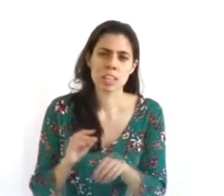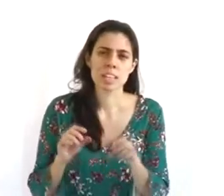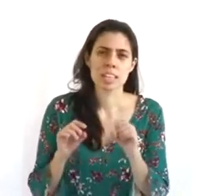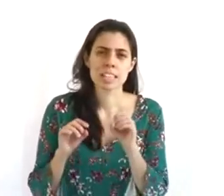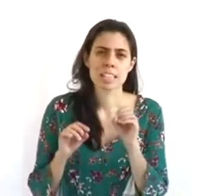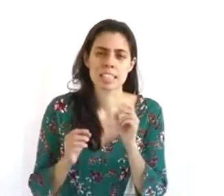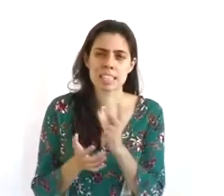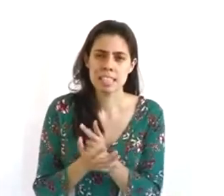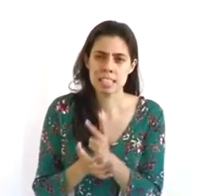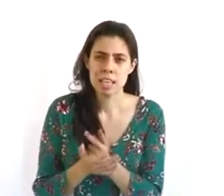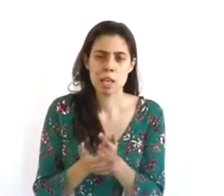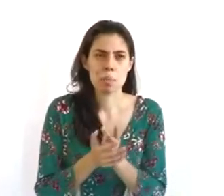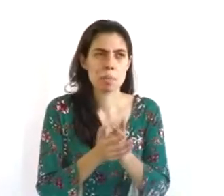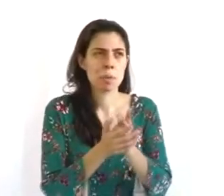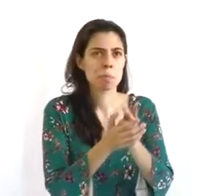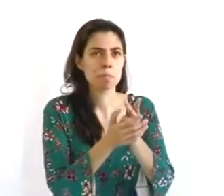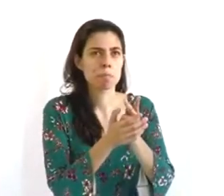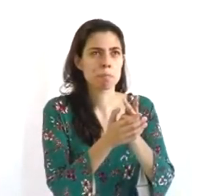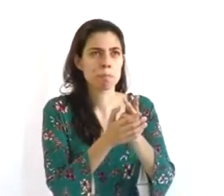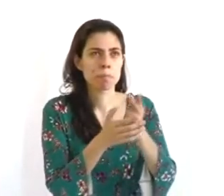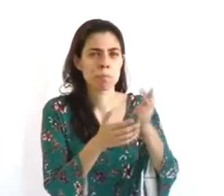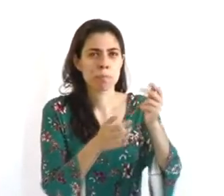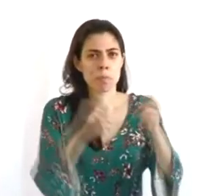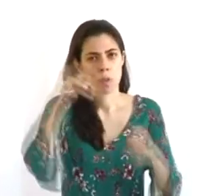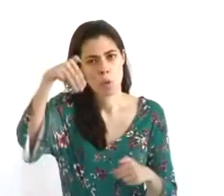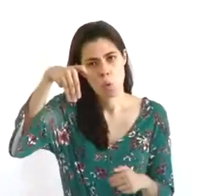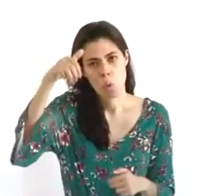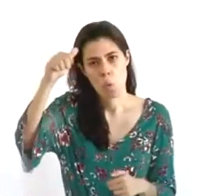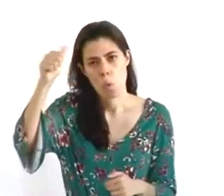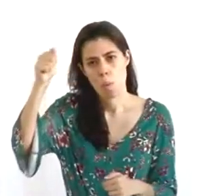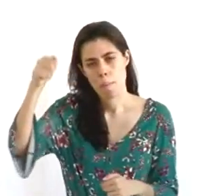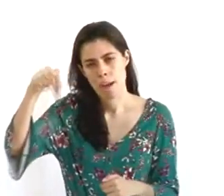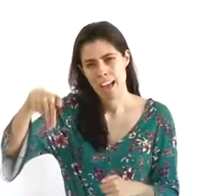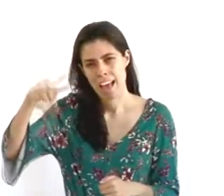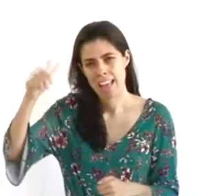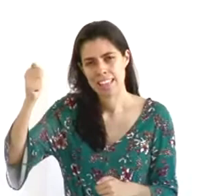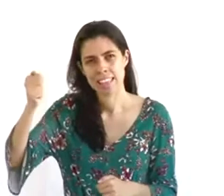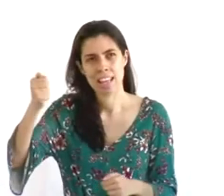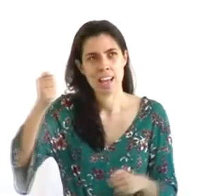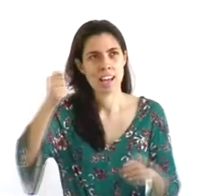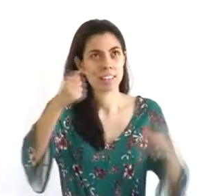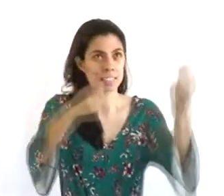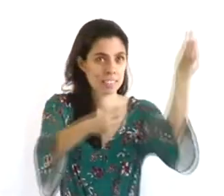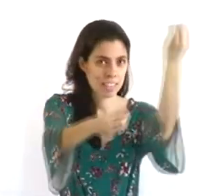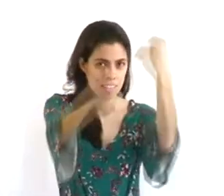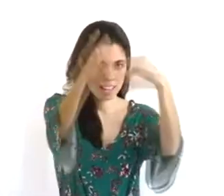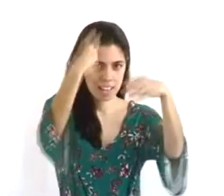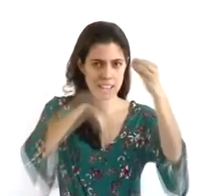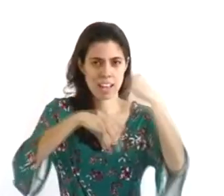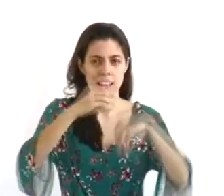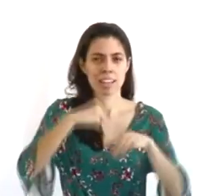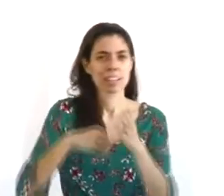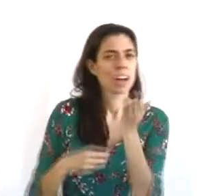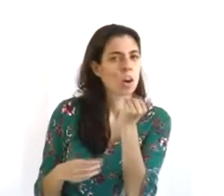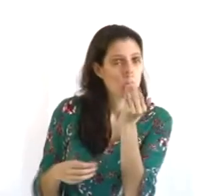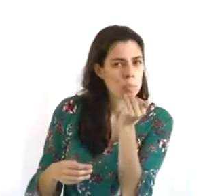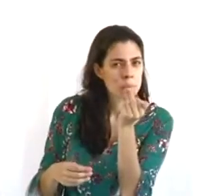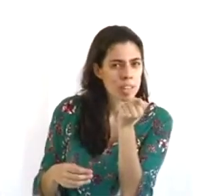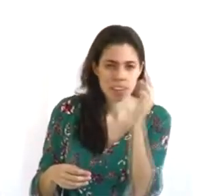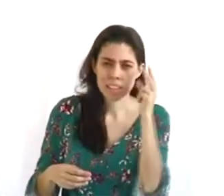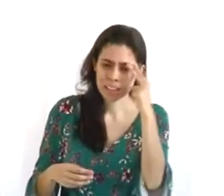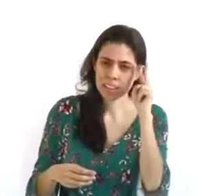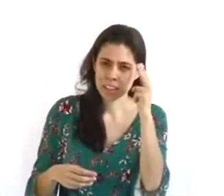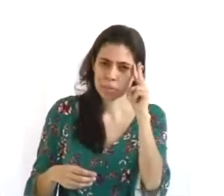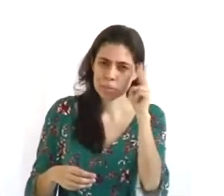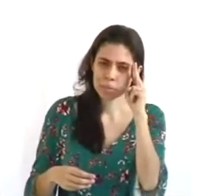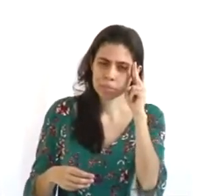Senhor manda o maná do céu, e o Senhor mostra que o povo deveria obedecer a palavra. Eu já comentei isso aqui numa outra ocasião, mas vale falar novamente,